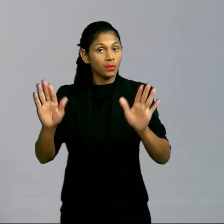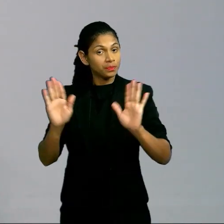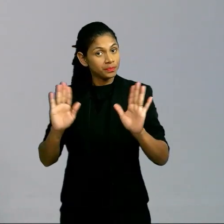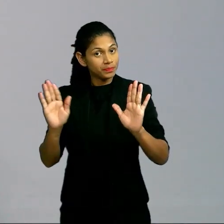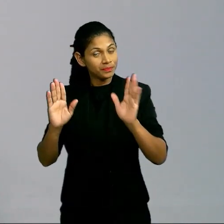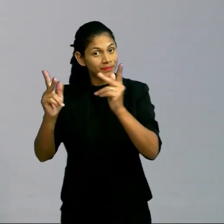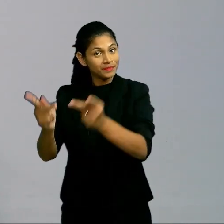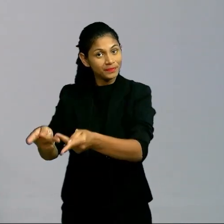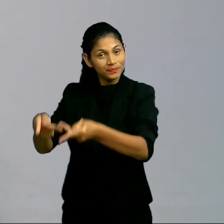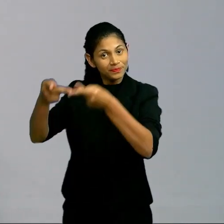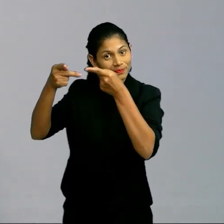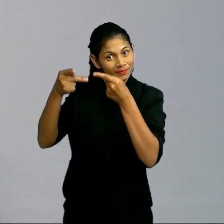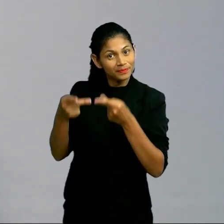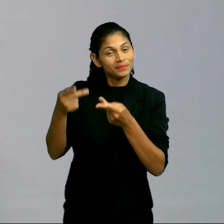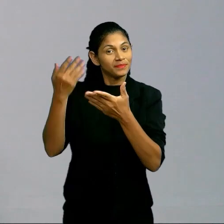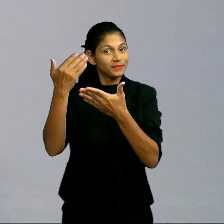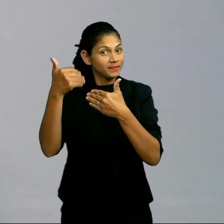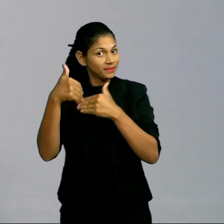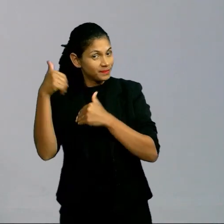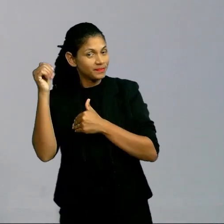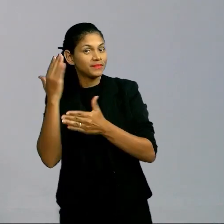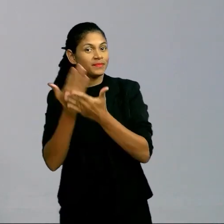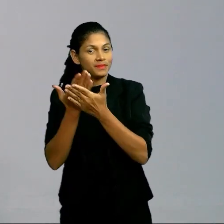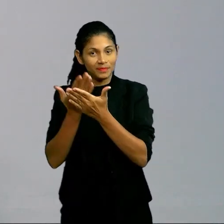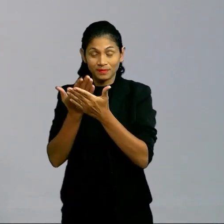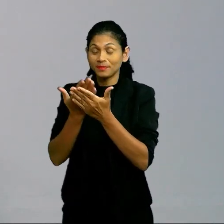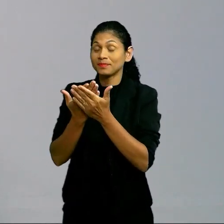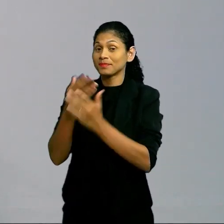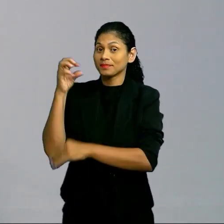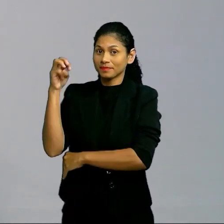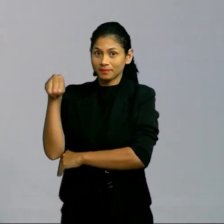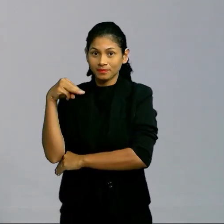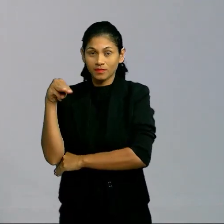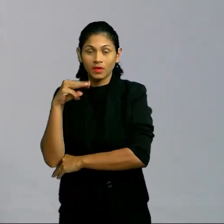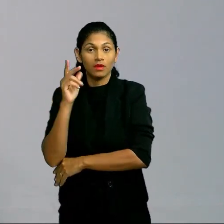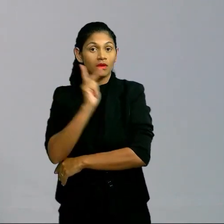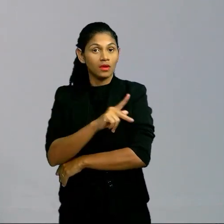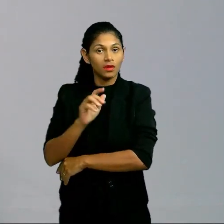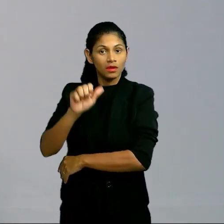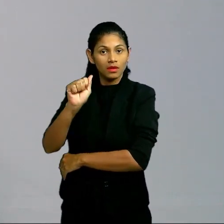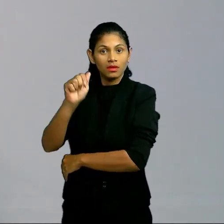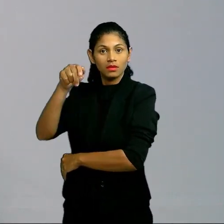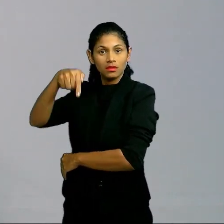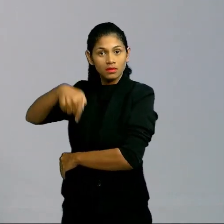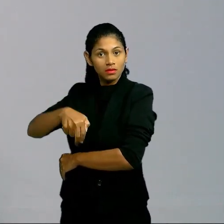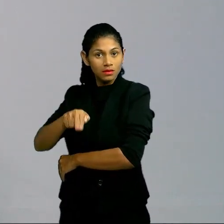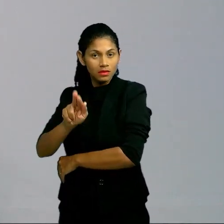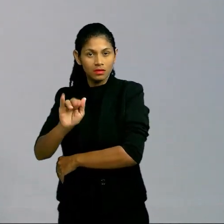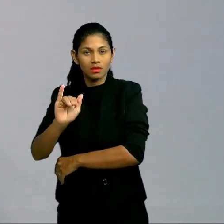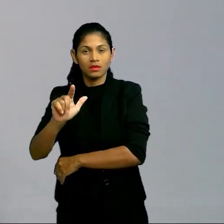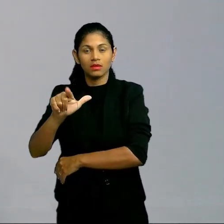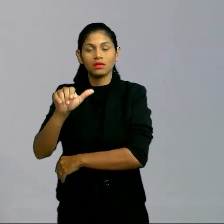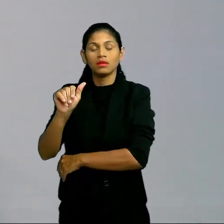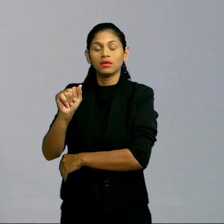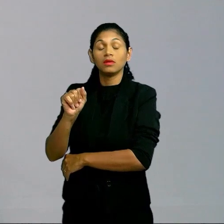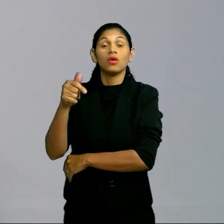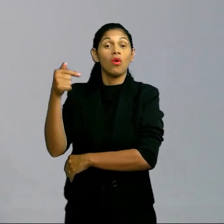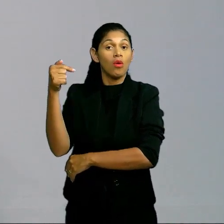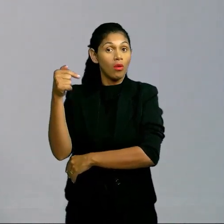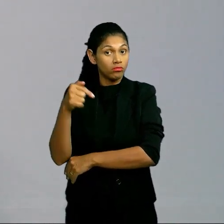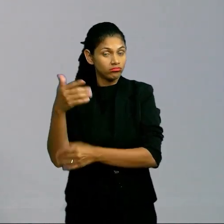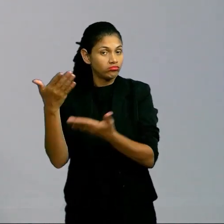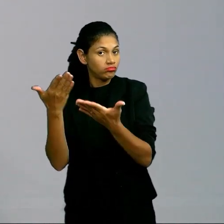Olá, sejam muito bem-vindos a mais uma aula de matemática. Eu sou o professor Áquila e hoje nós